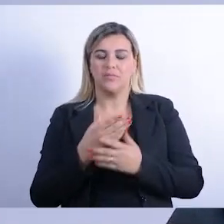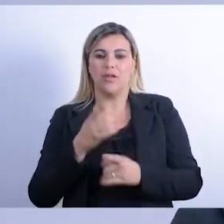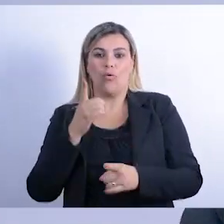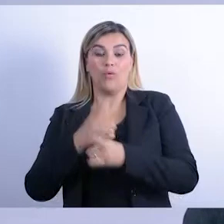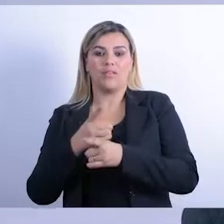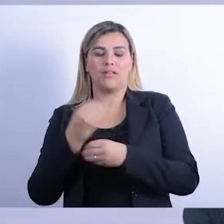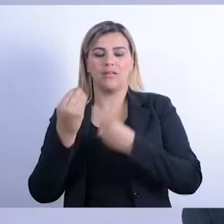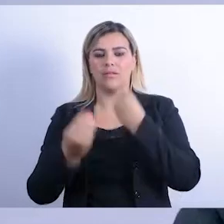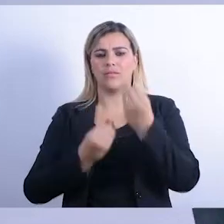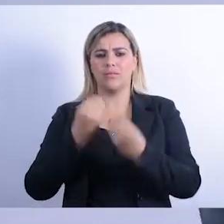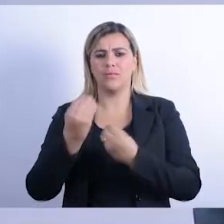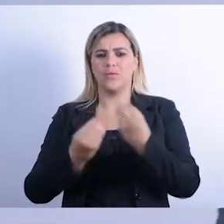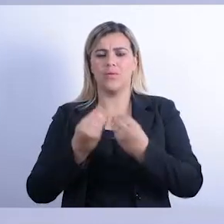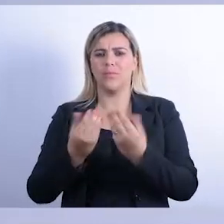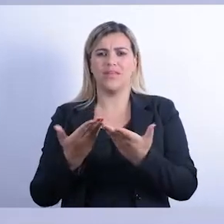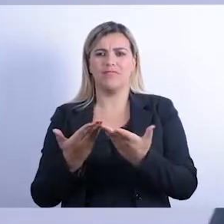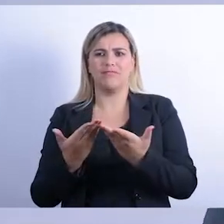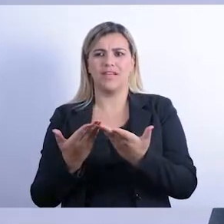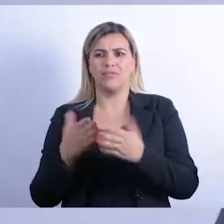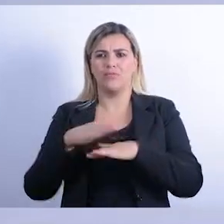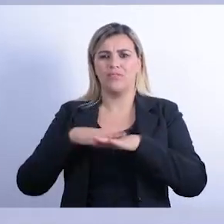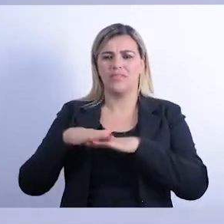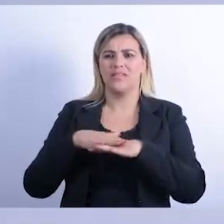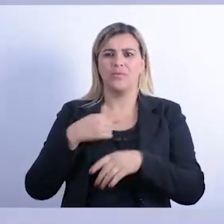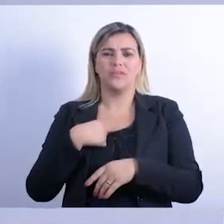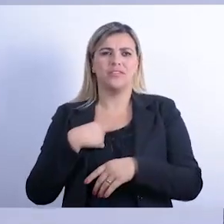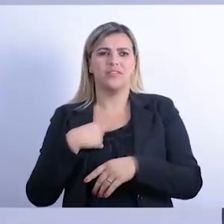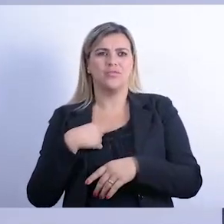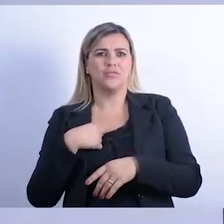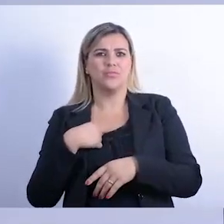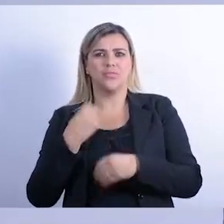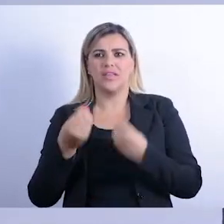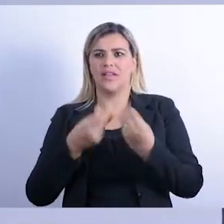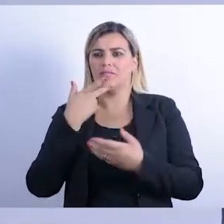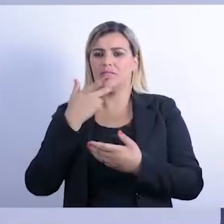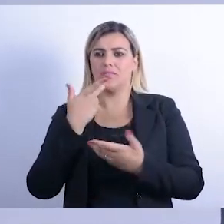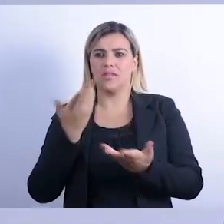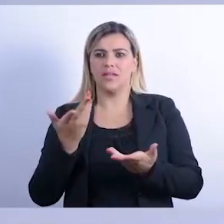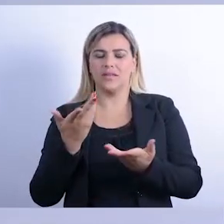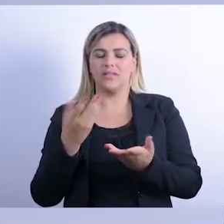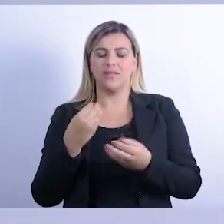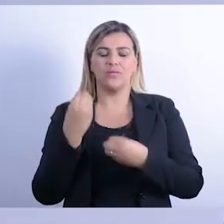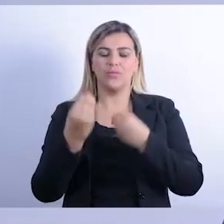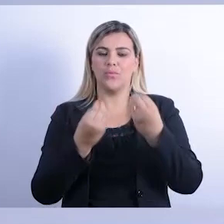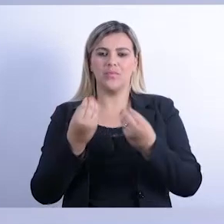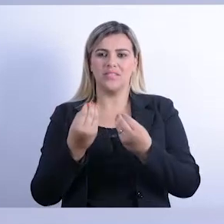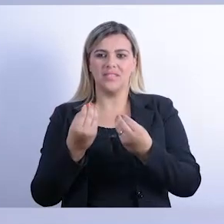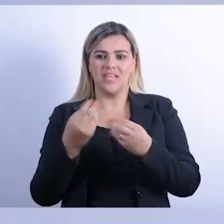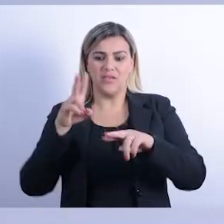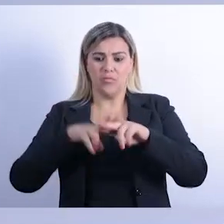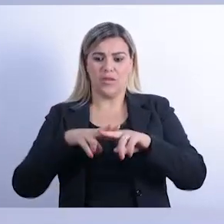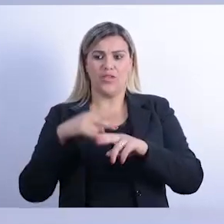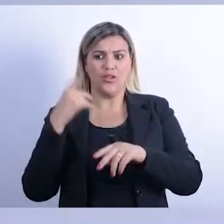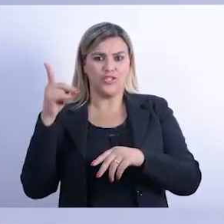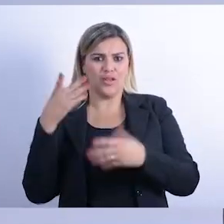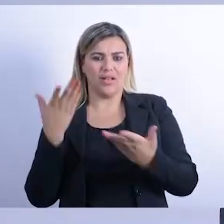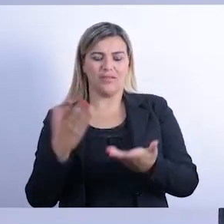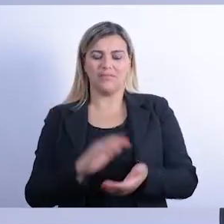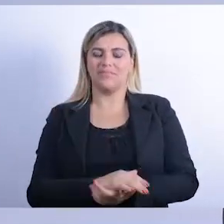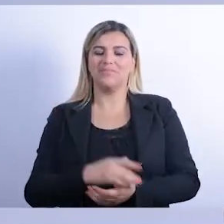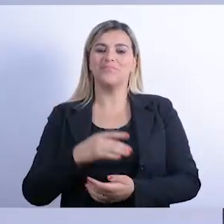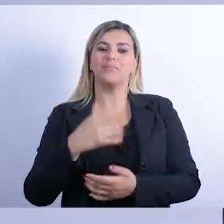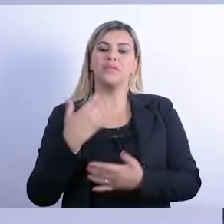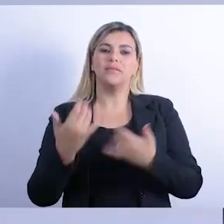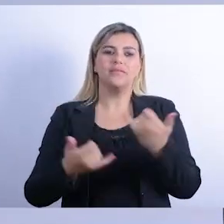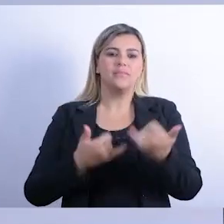da gente era demais. Como é que vai nos receber? Como é que será que a gente vai sair? Será que eles vão prender a